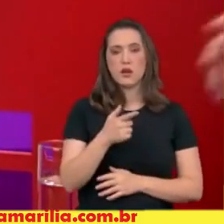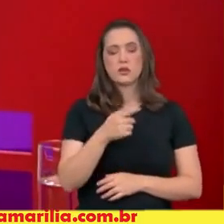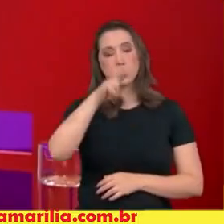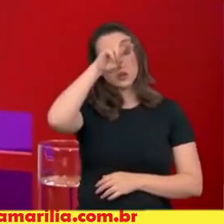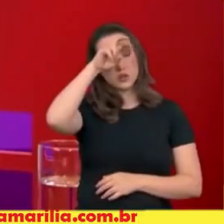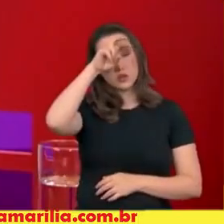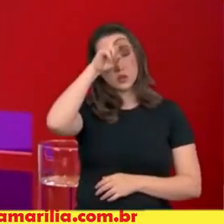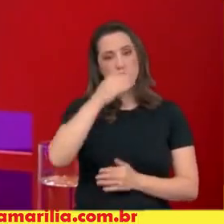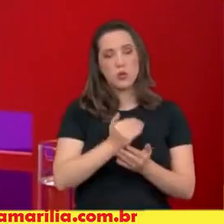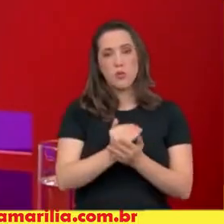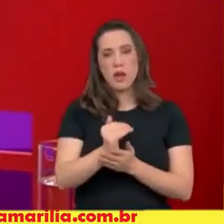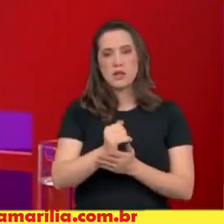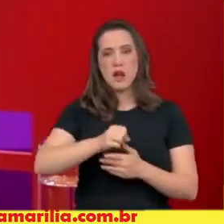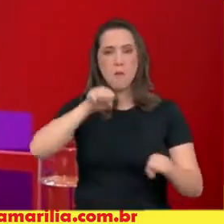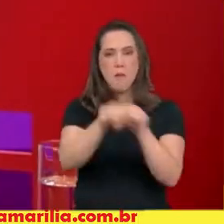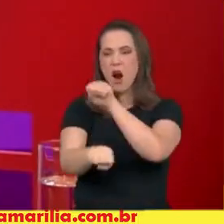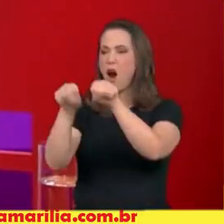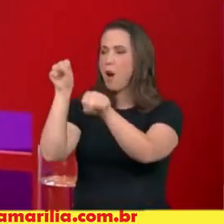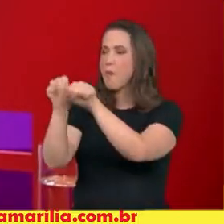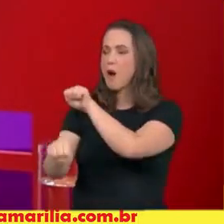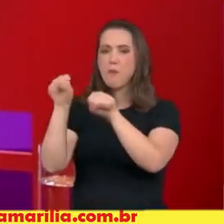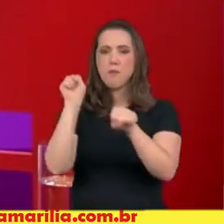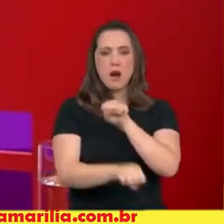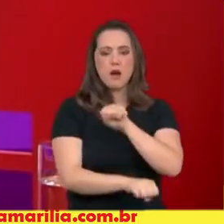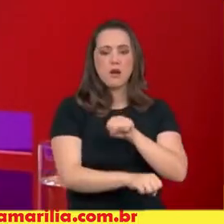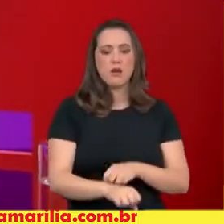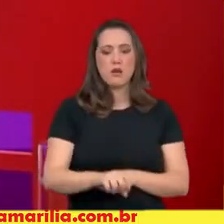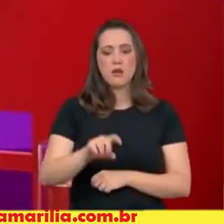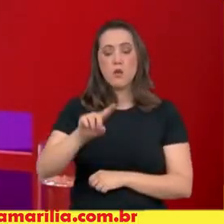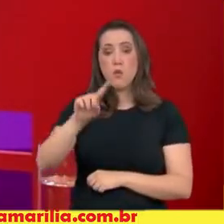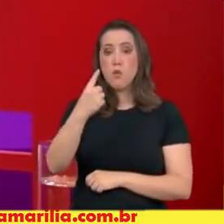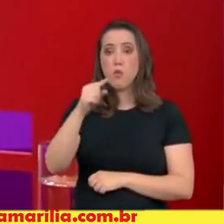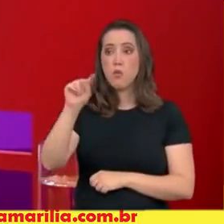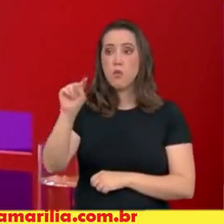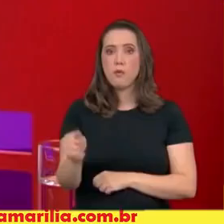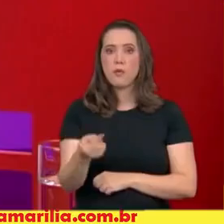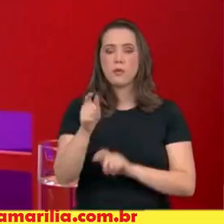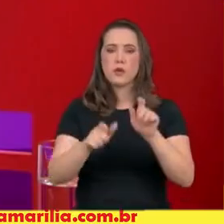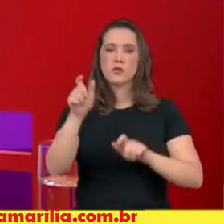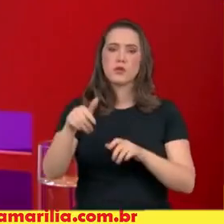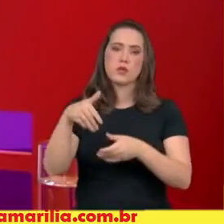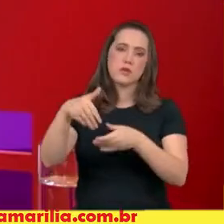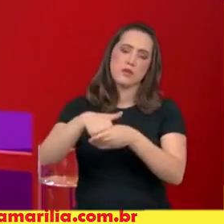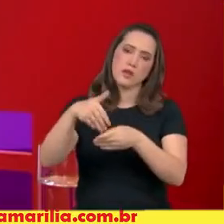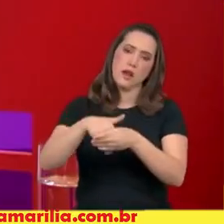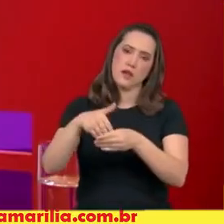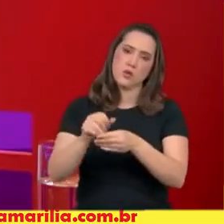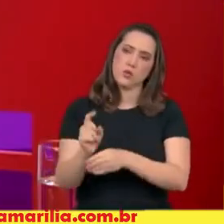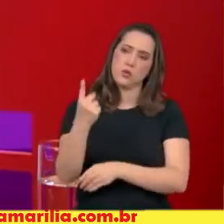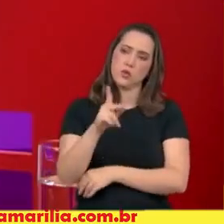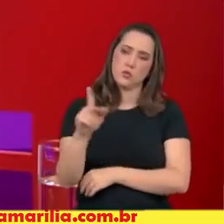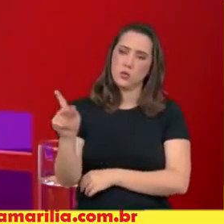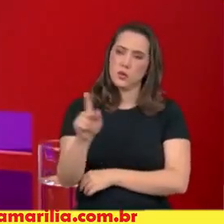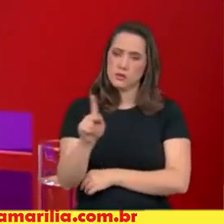repressão, mata 1.000 de pessoas que votaram no único presidente